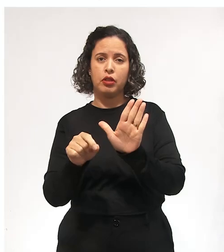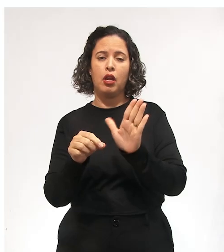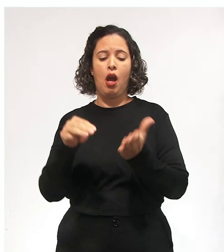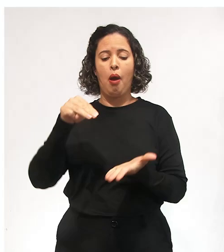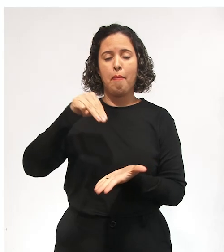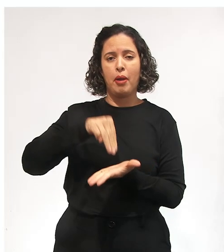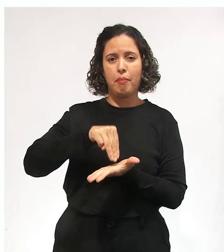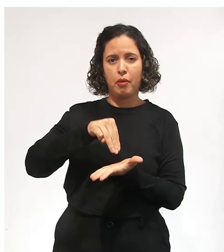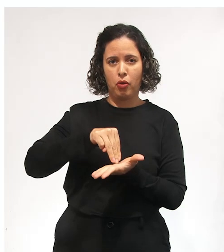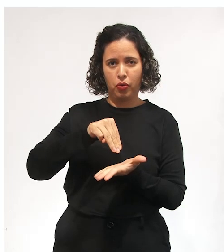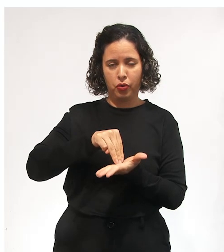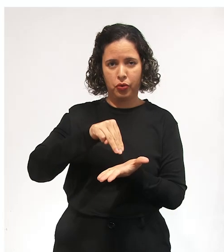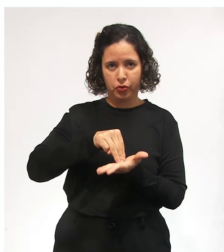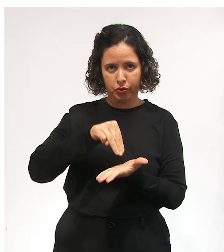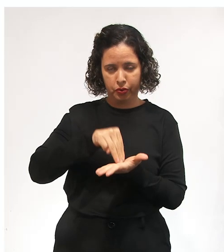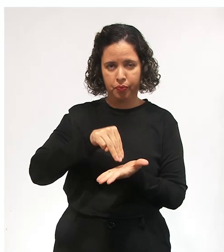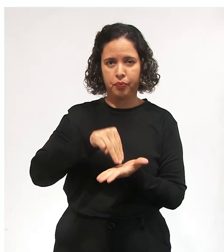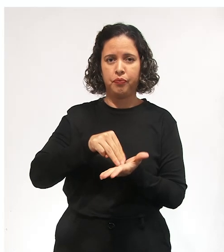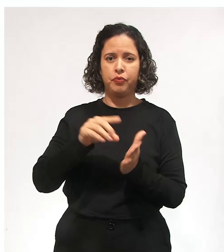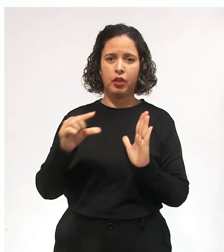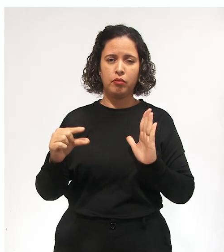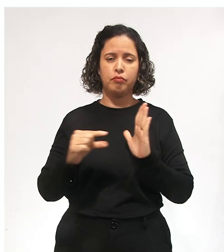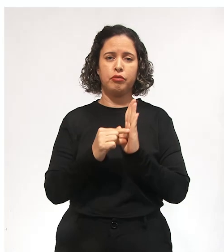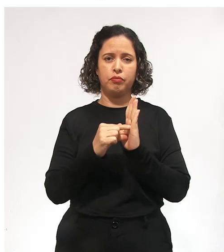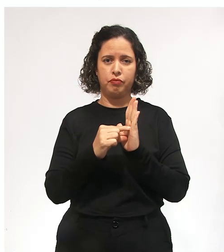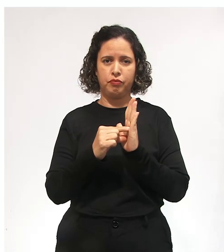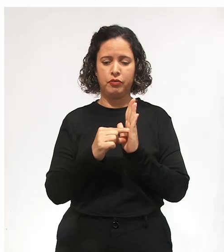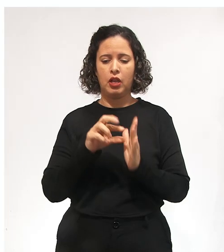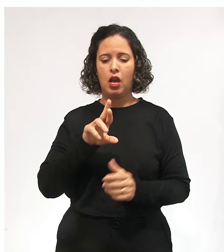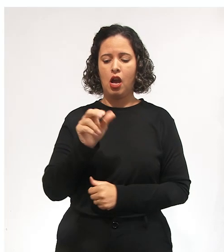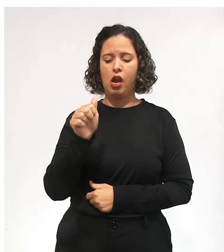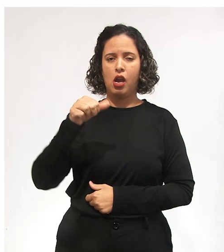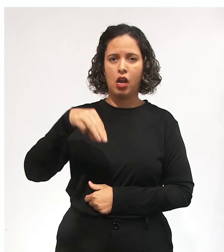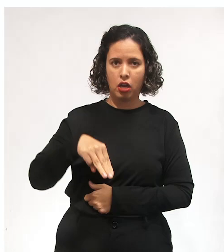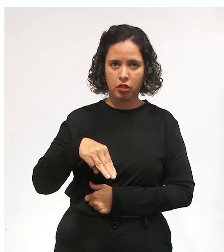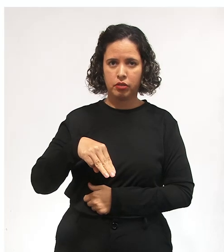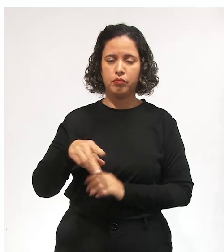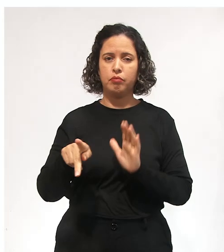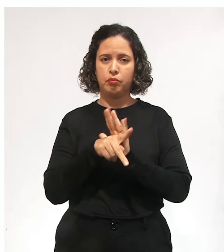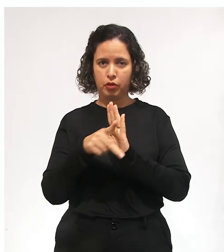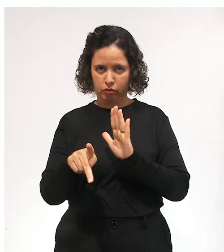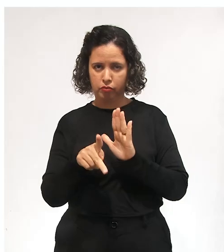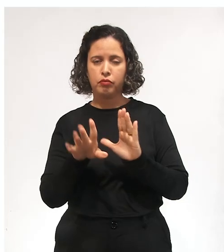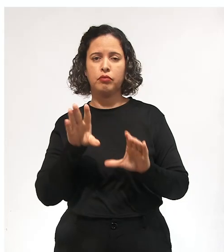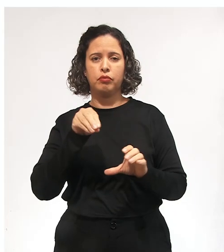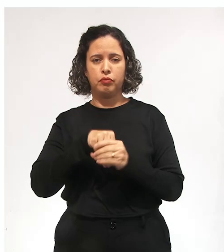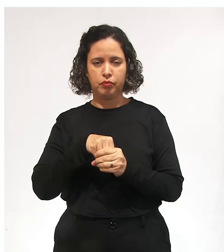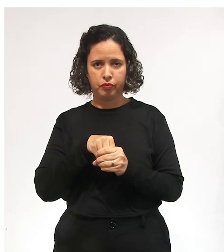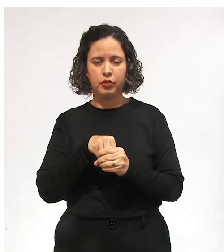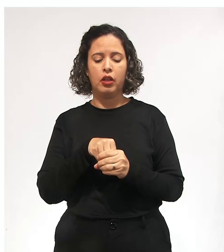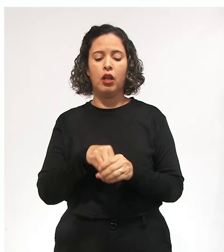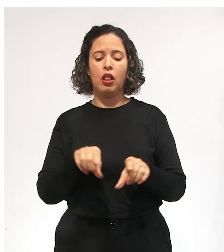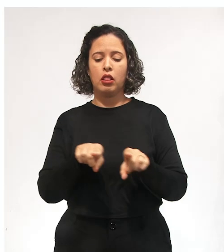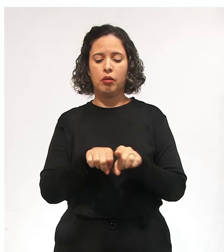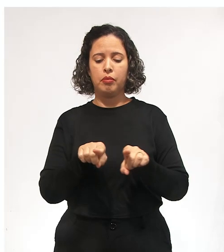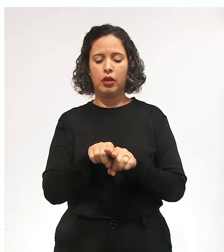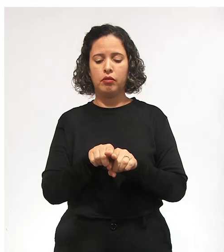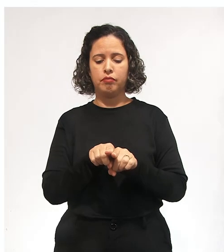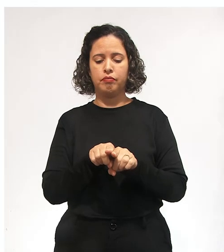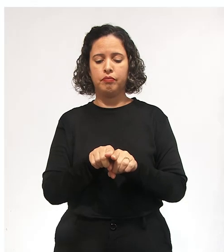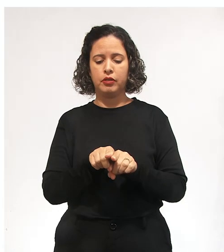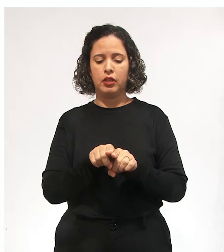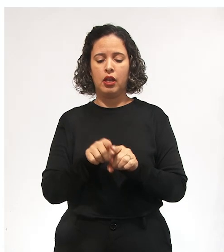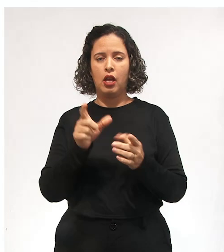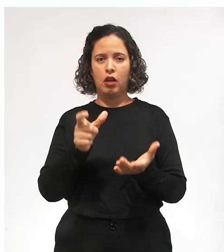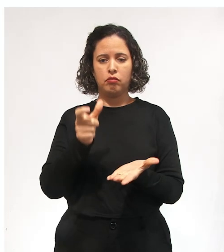a memória RAM, que é um tipo de componente também do sistema computacional. o disco rígido, que é o famoso HD, e